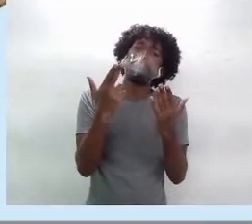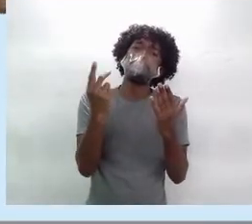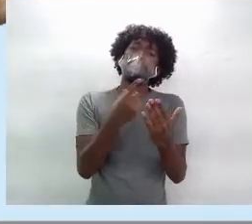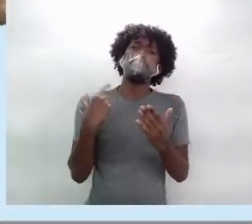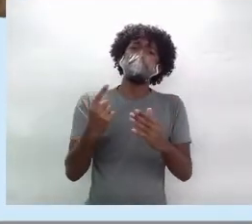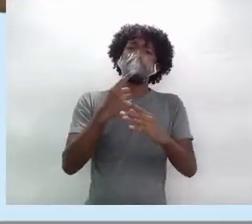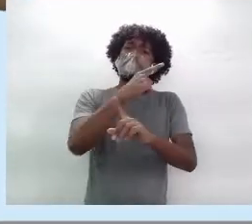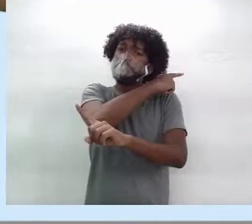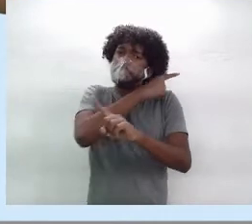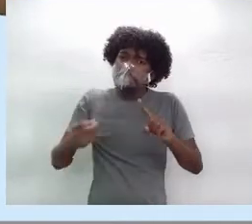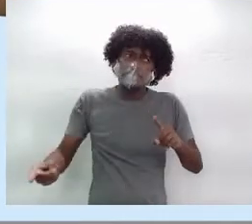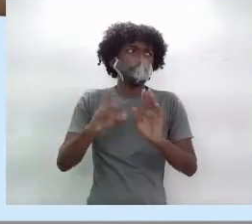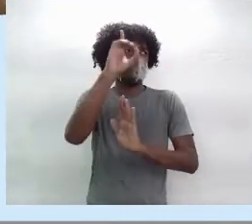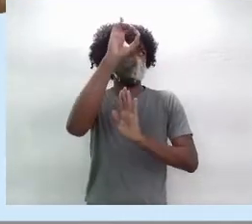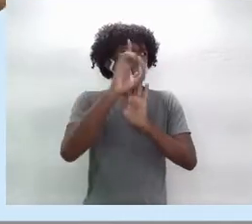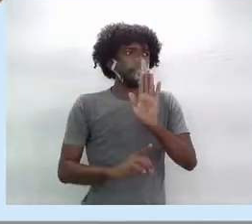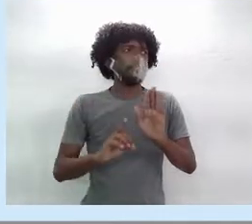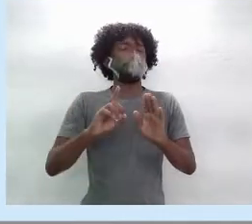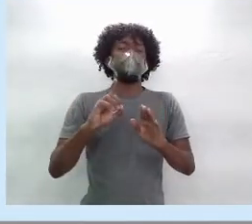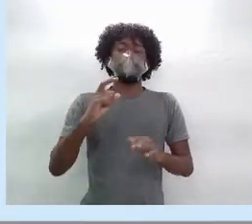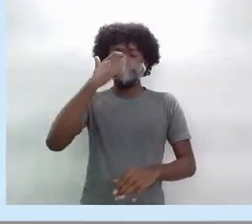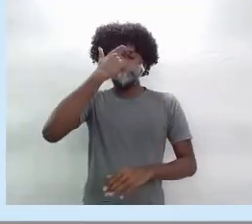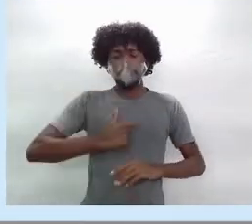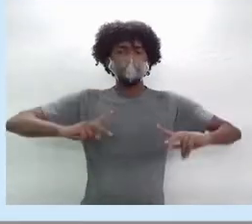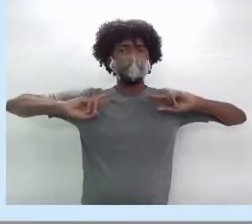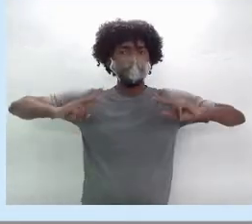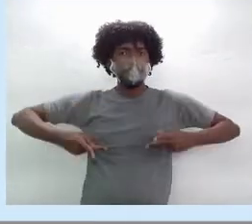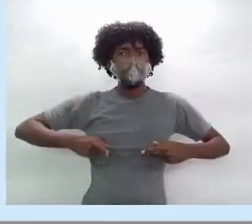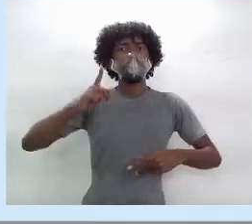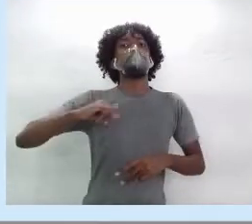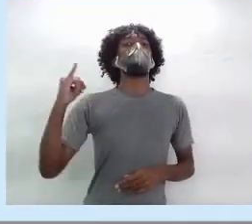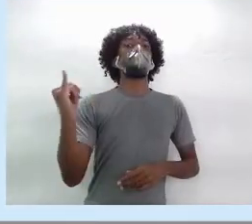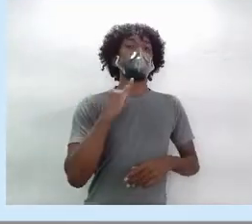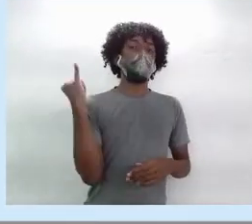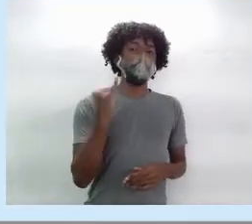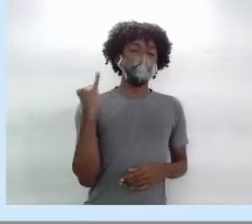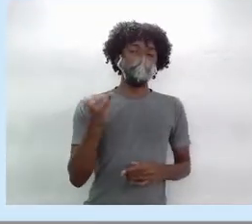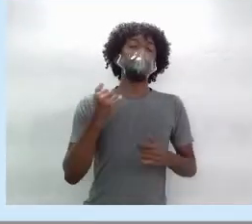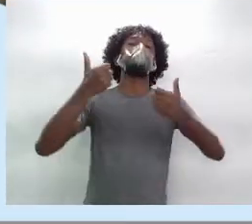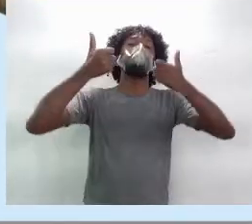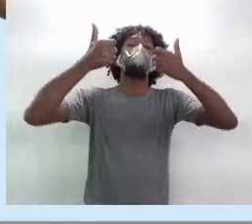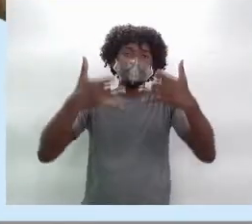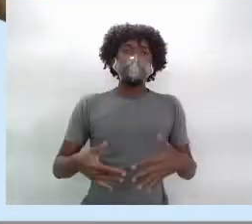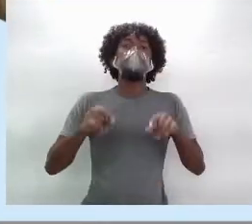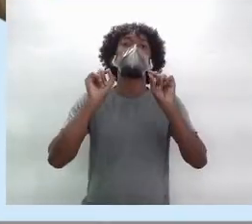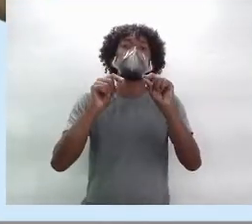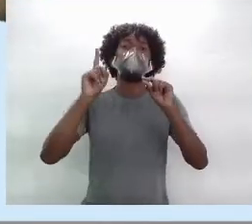o direito do ser humano. E é importante salientar, mais uma vez, a